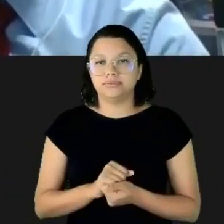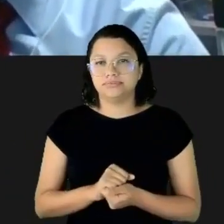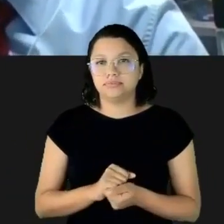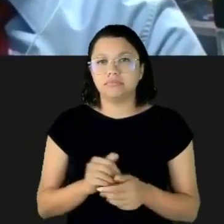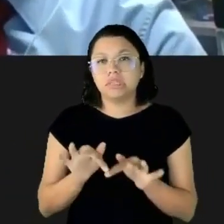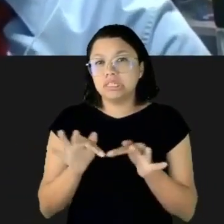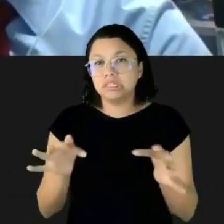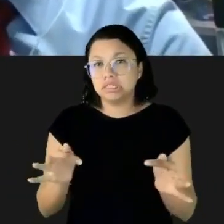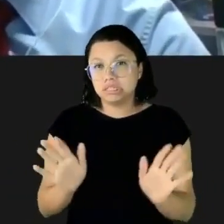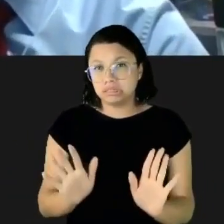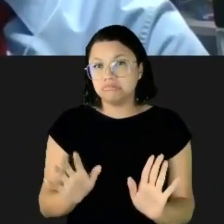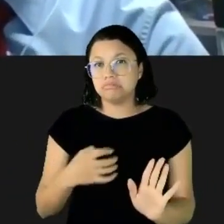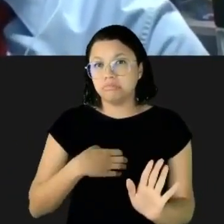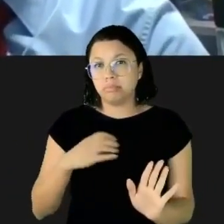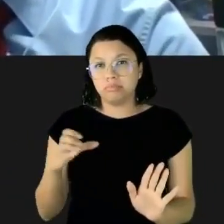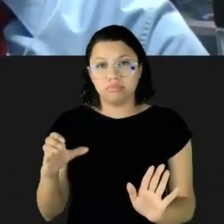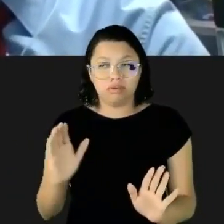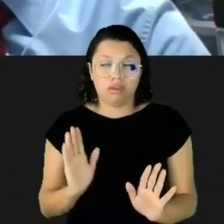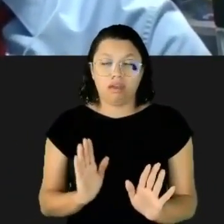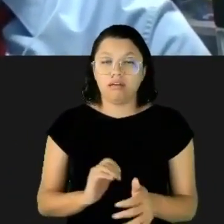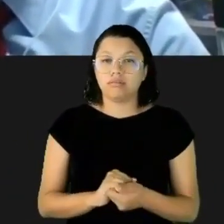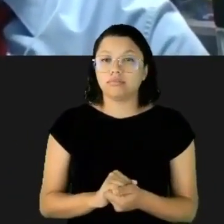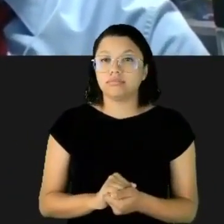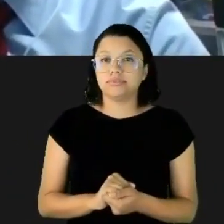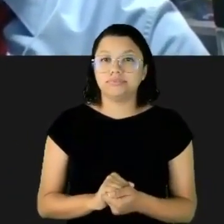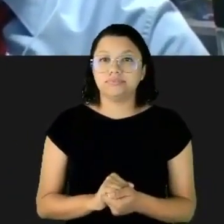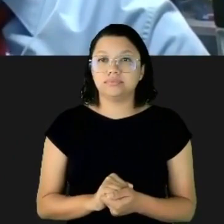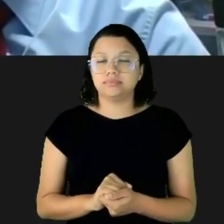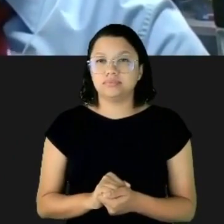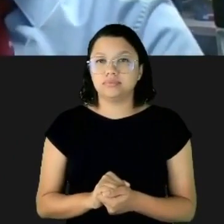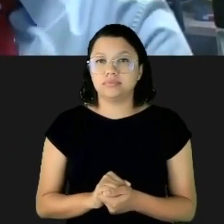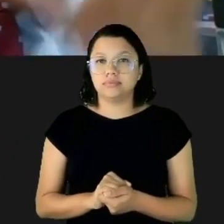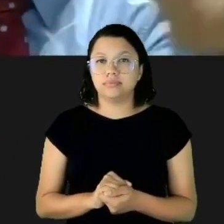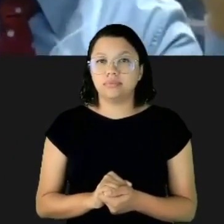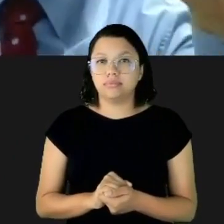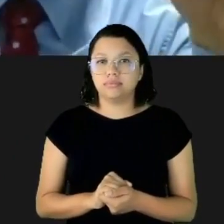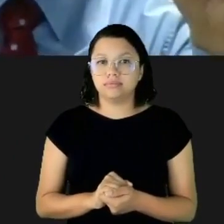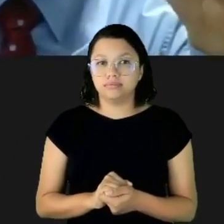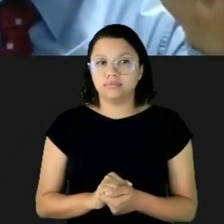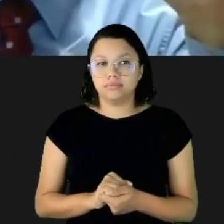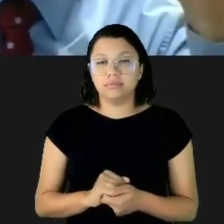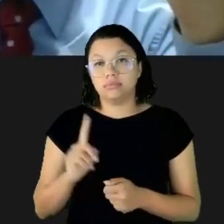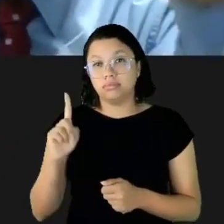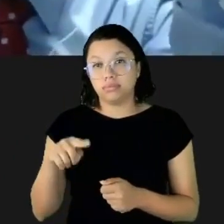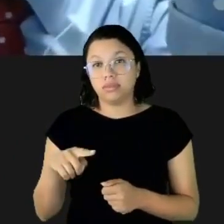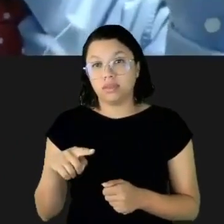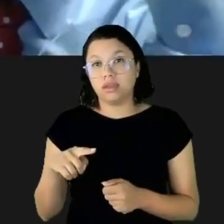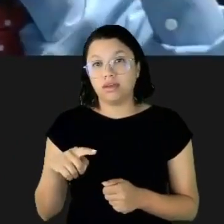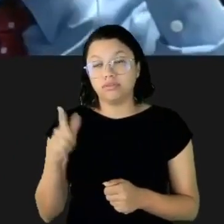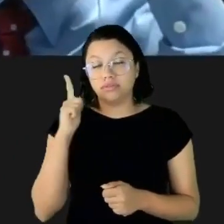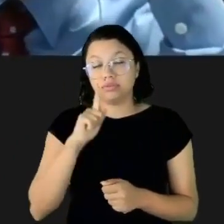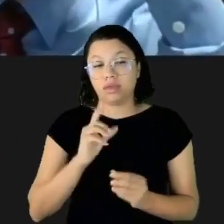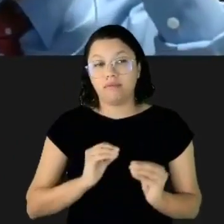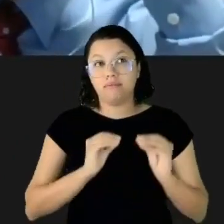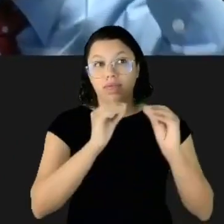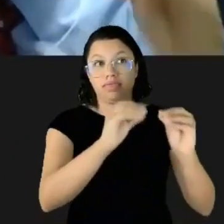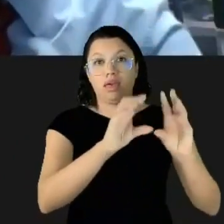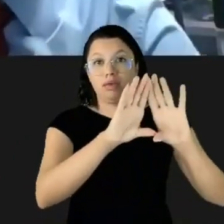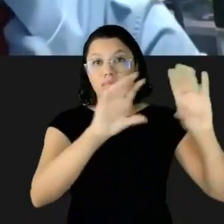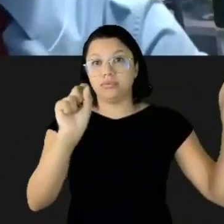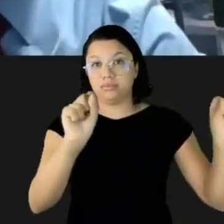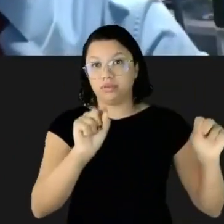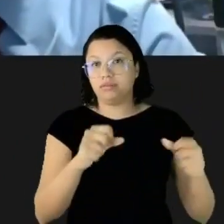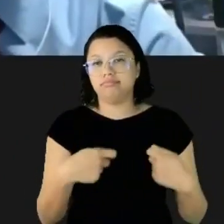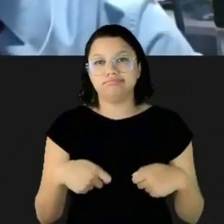é simples é ciência é uma coisa que você já pode mandar para o tribunal